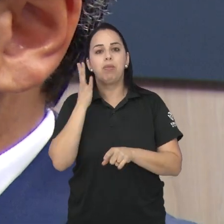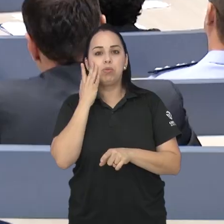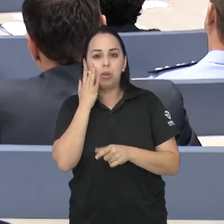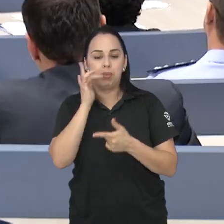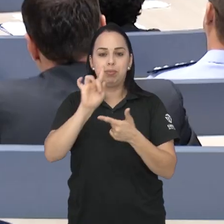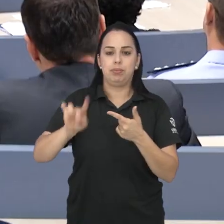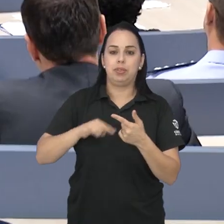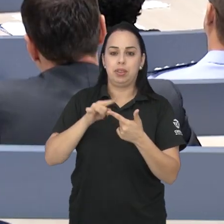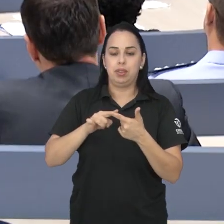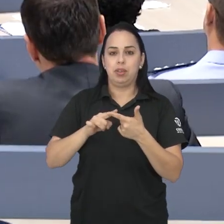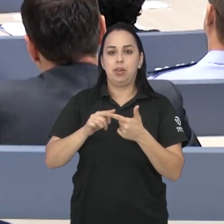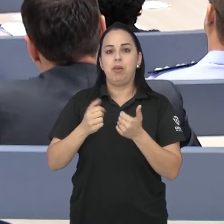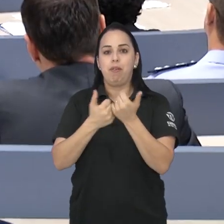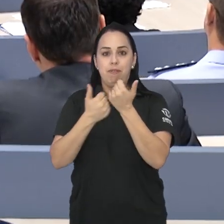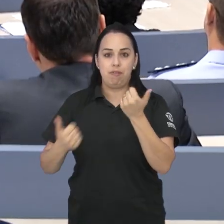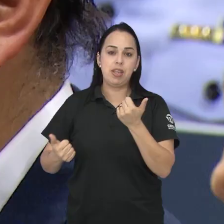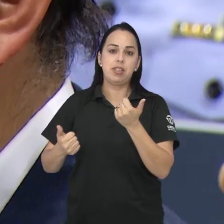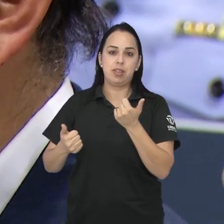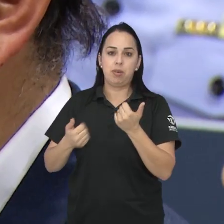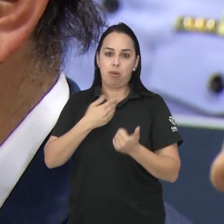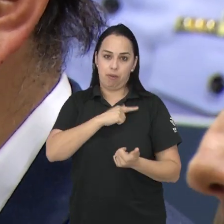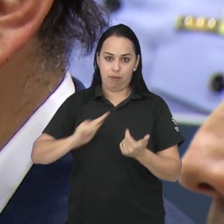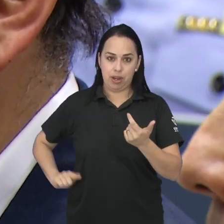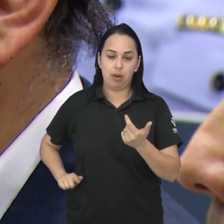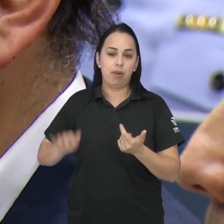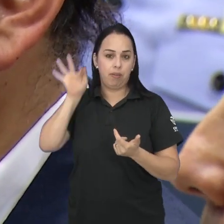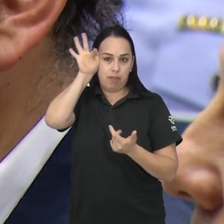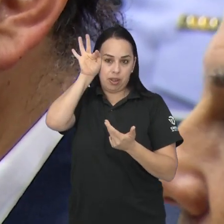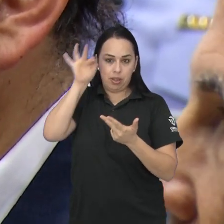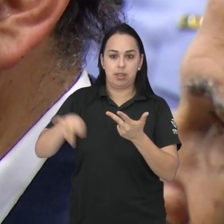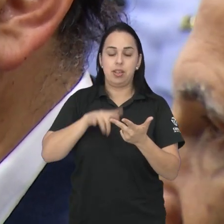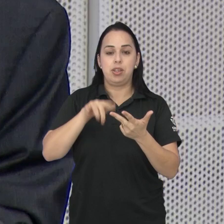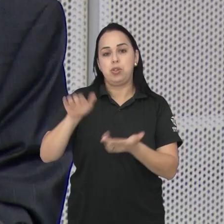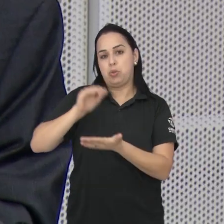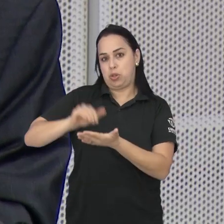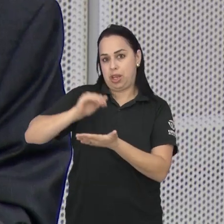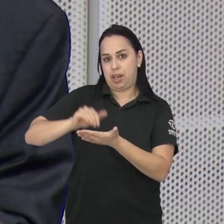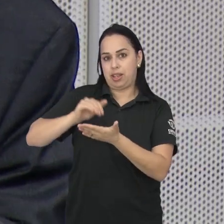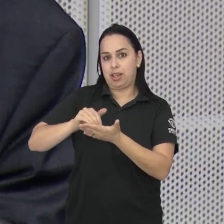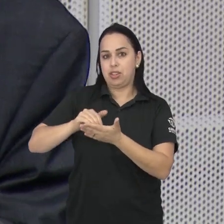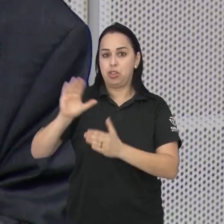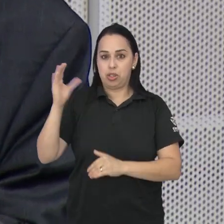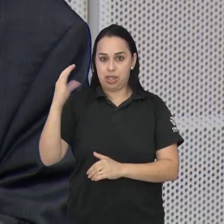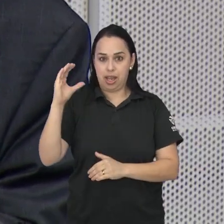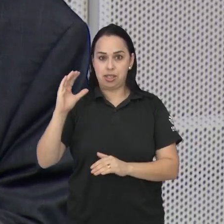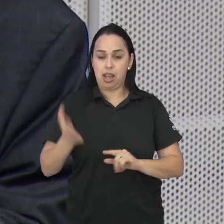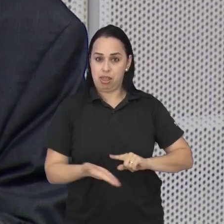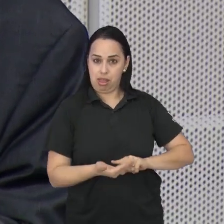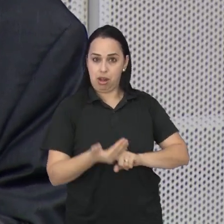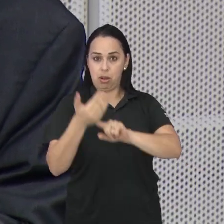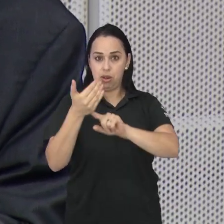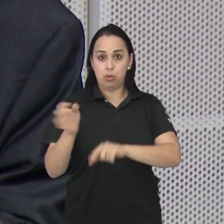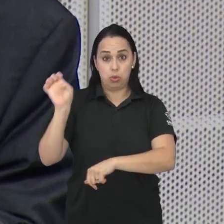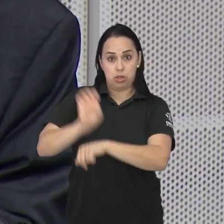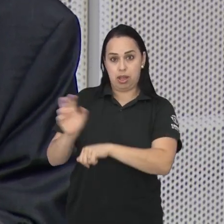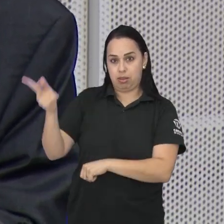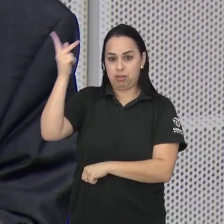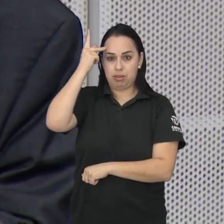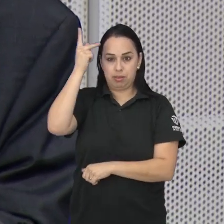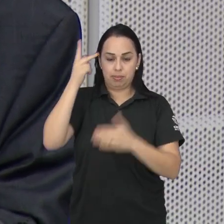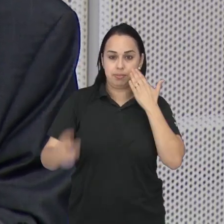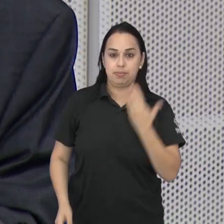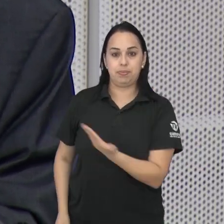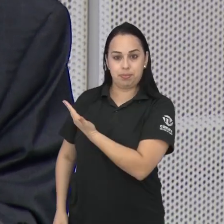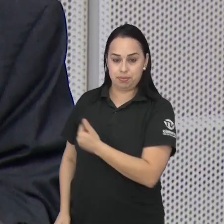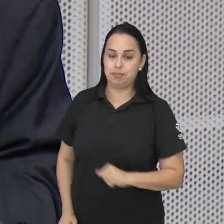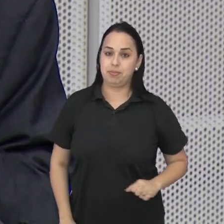Freitas, também acompanharam a cerimônia o vice-governador Felício Ramute e o secretário de Ciência, Tecnologia e Inovação do Estado de